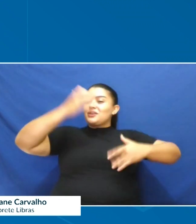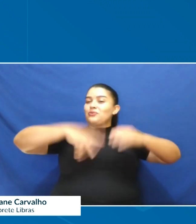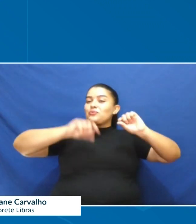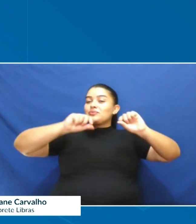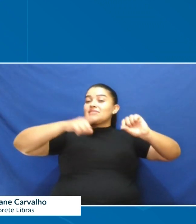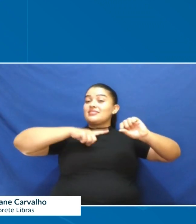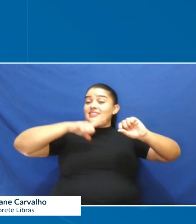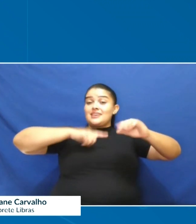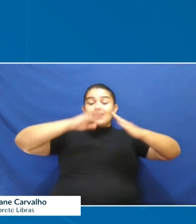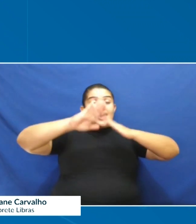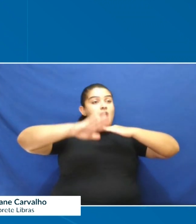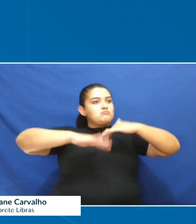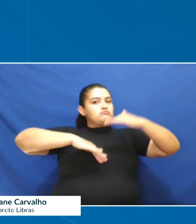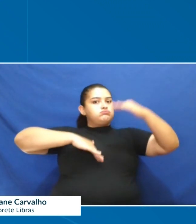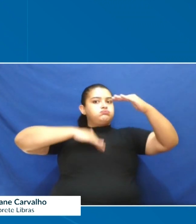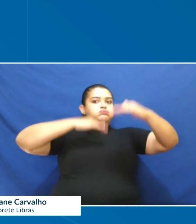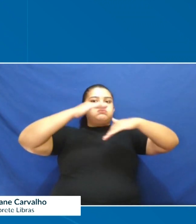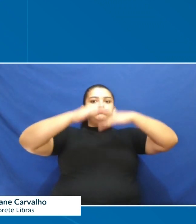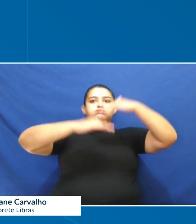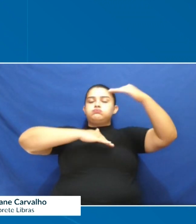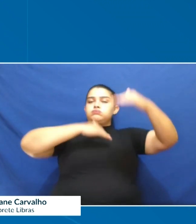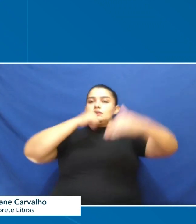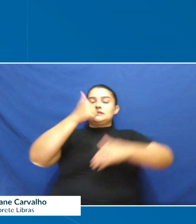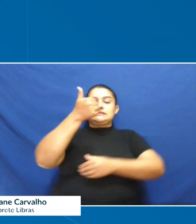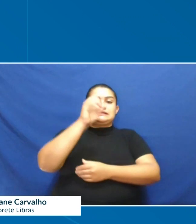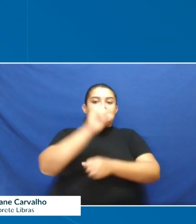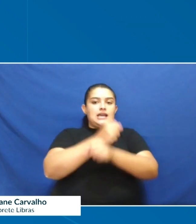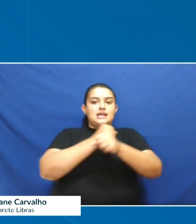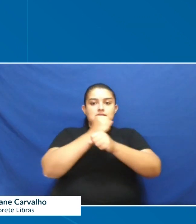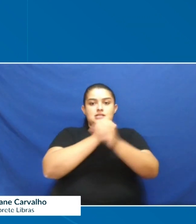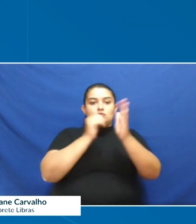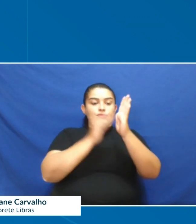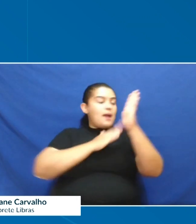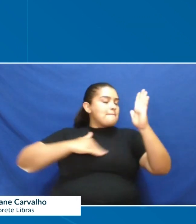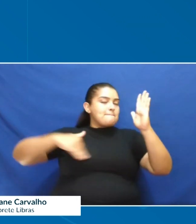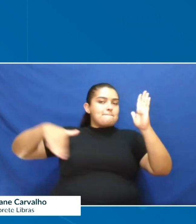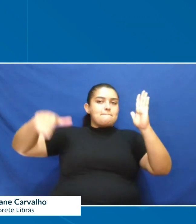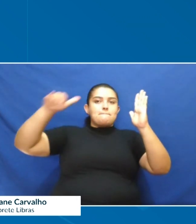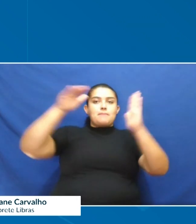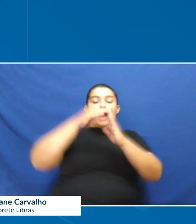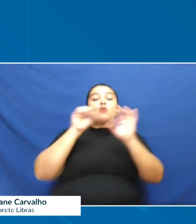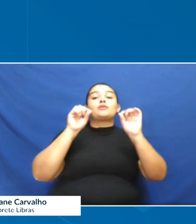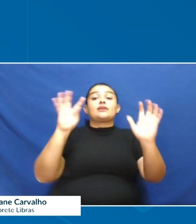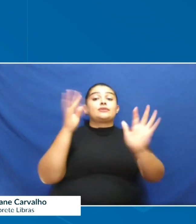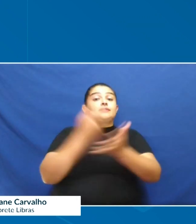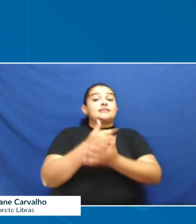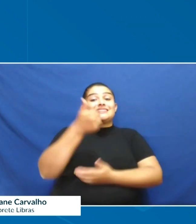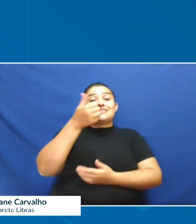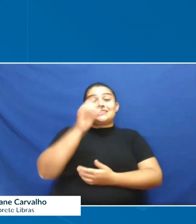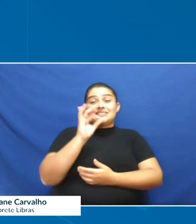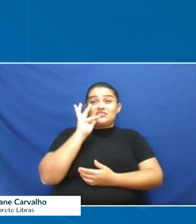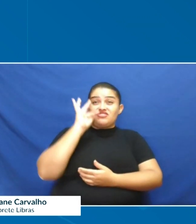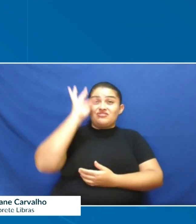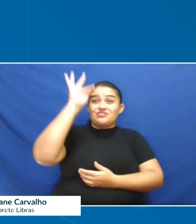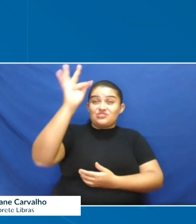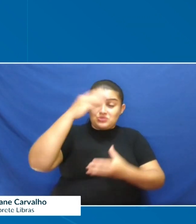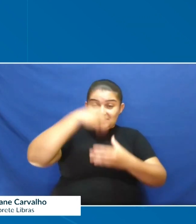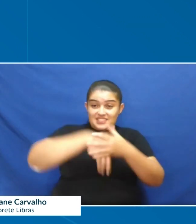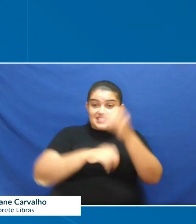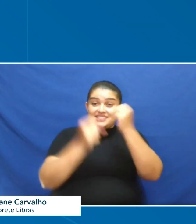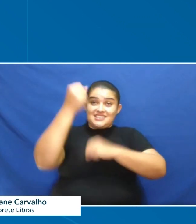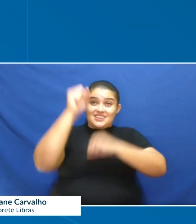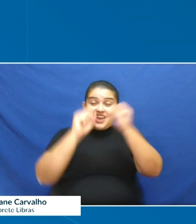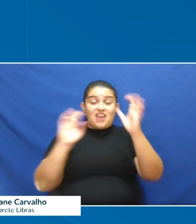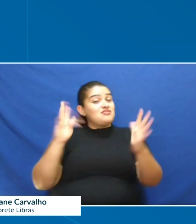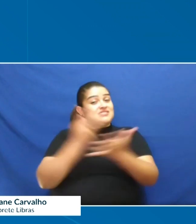avanço em 10 anos nas empresas. O que era para ser feito daqui 10 anos no Brasil, dentro das indústrias, foi feito